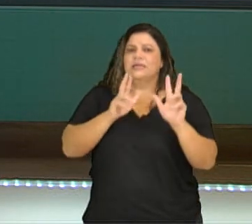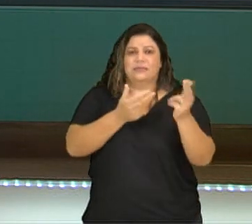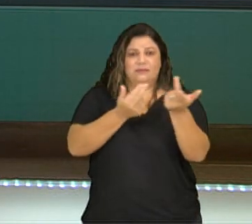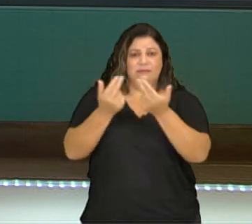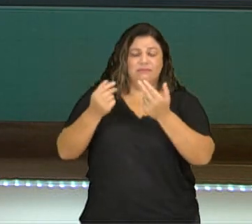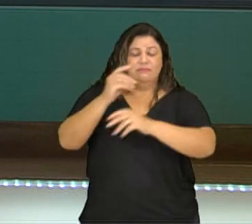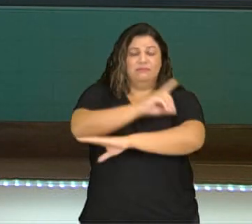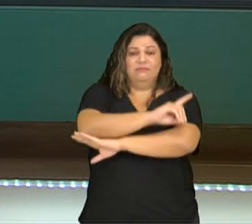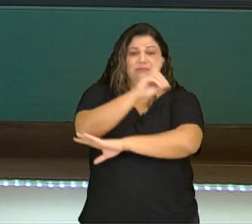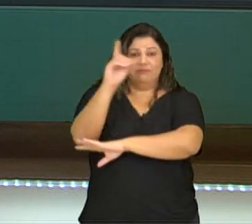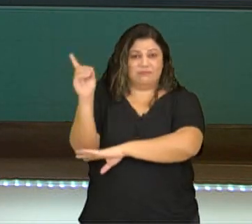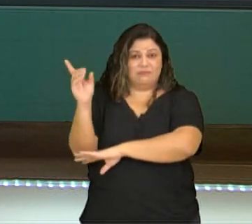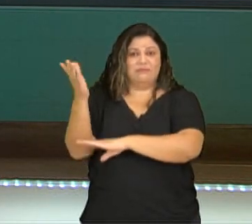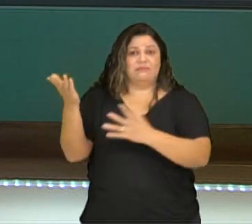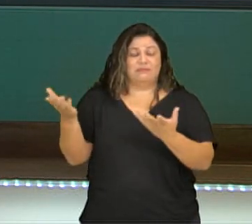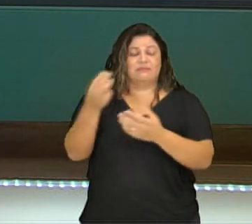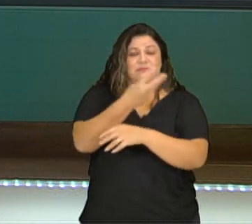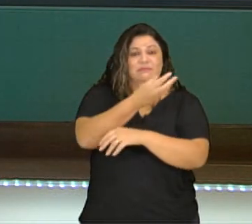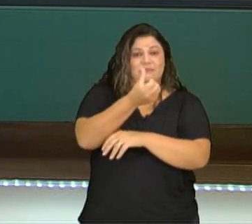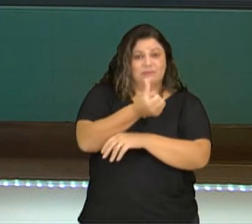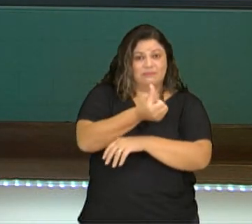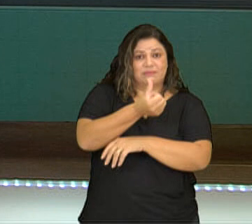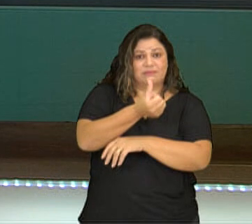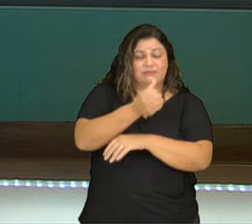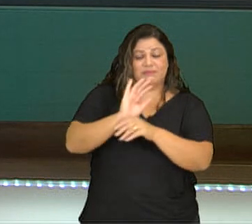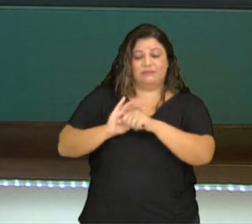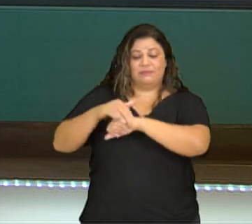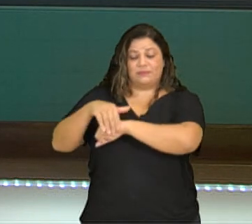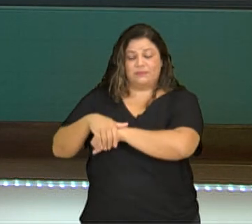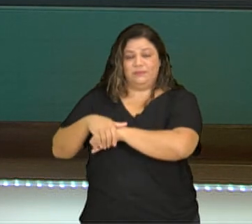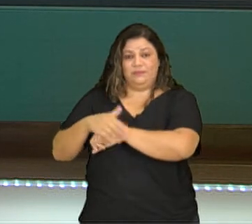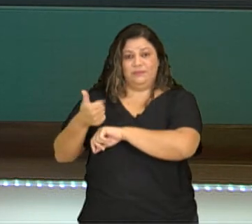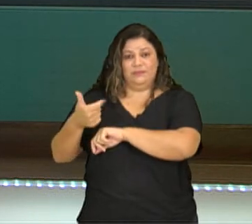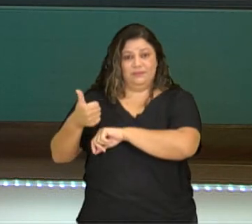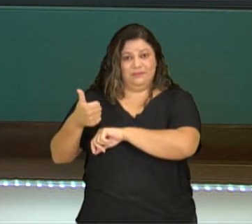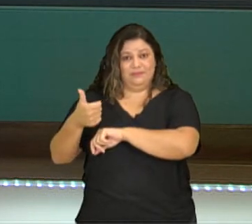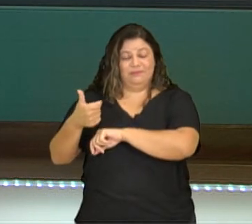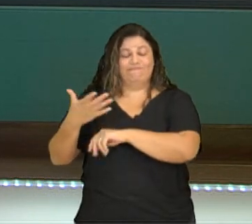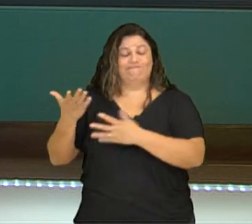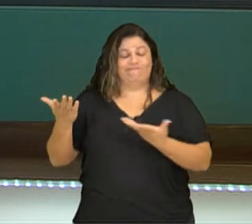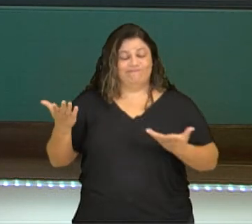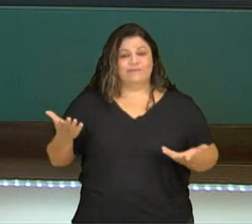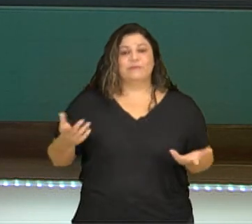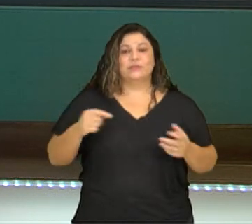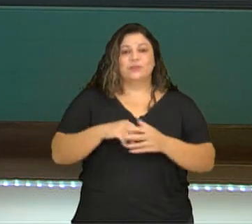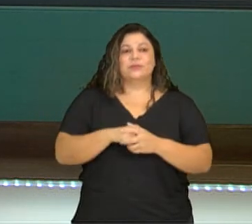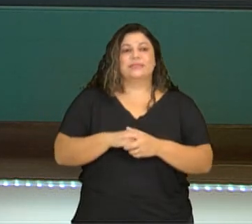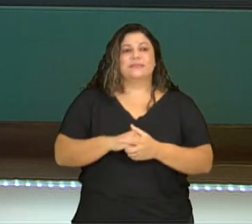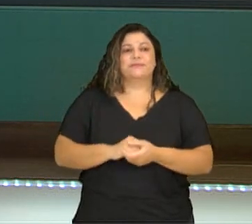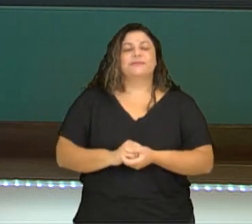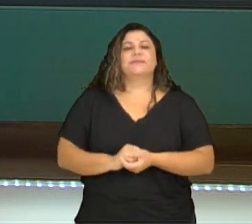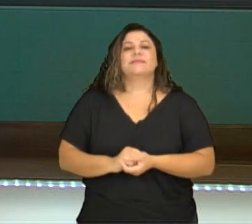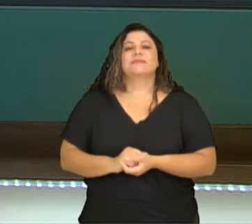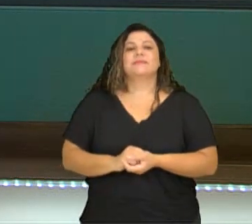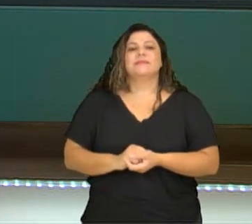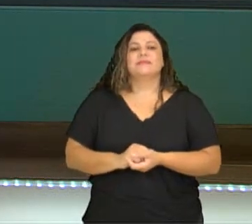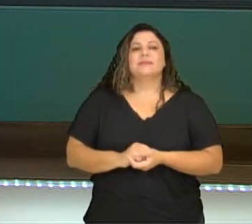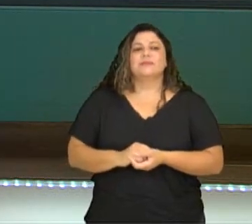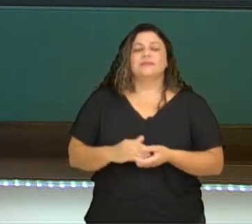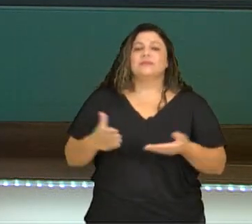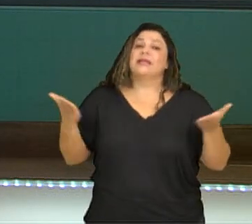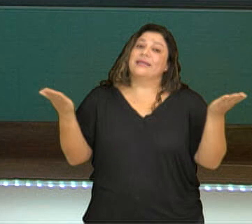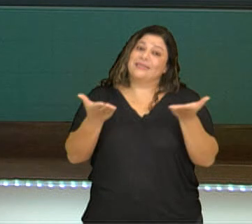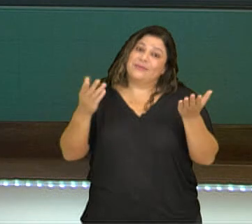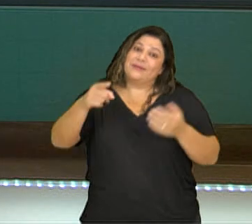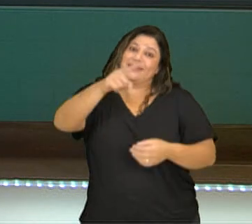fez 36 graus e à noite a temperatura caiu para 12 graus, ok? Bom, eu